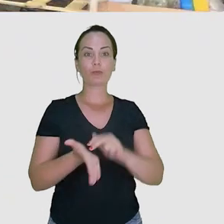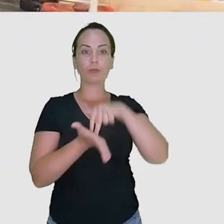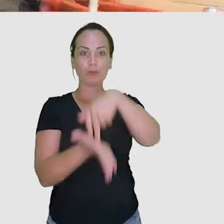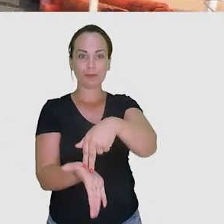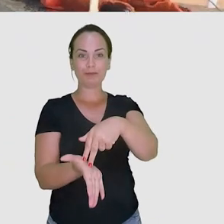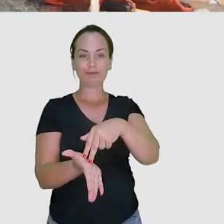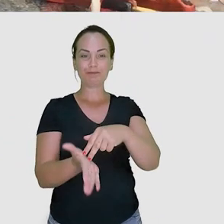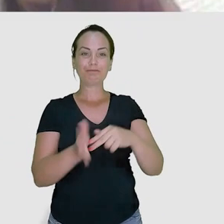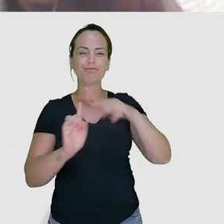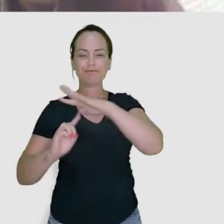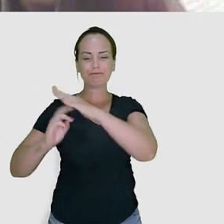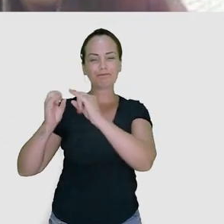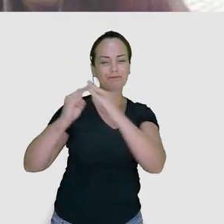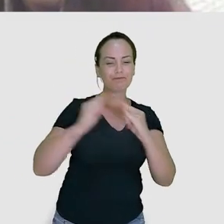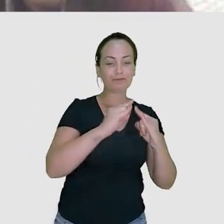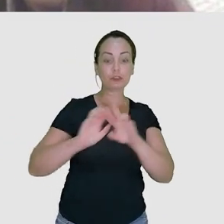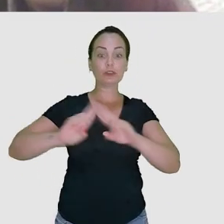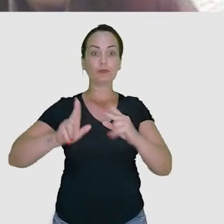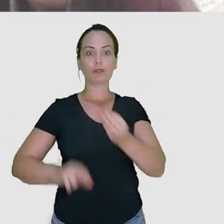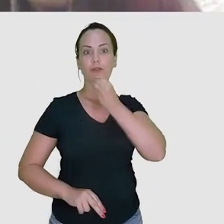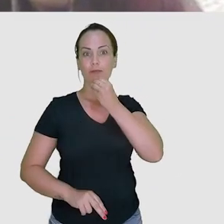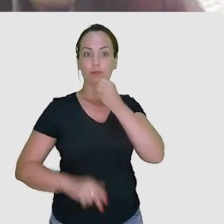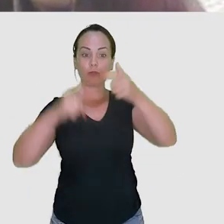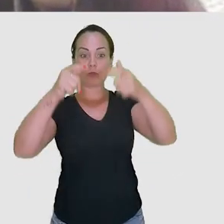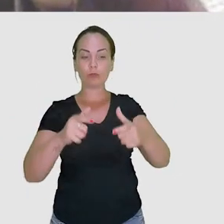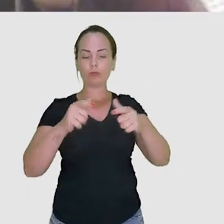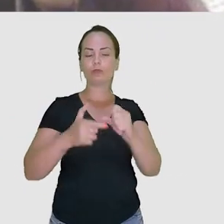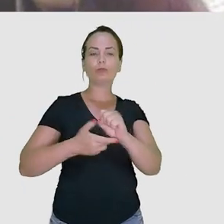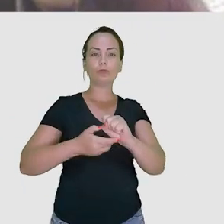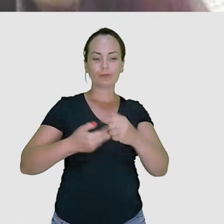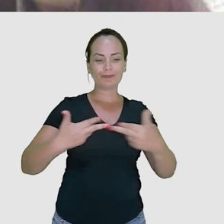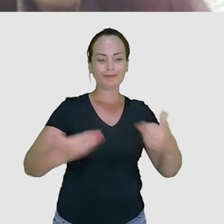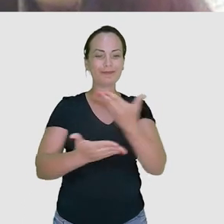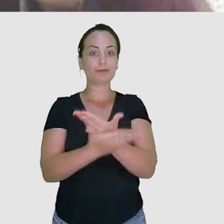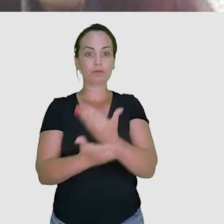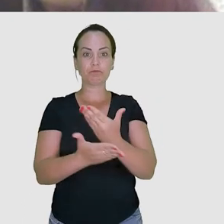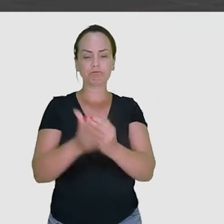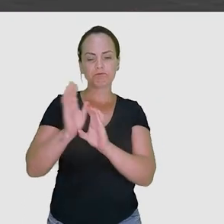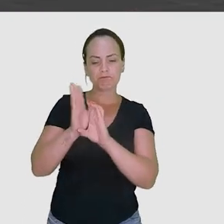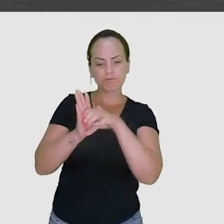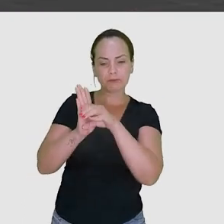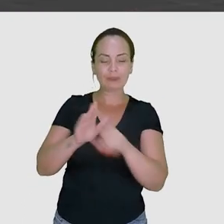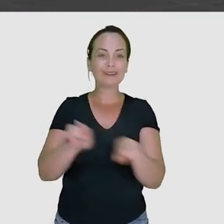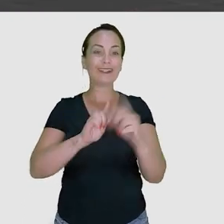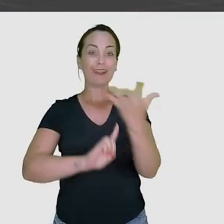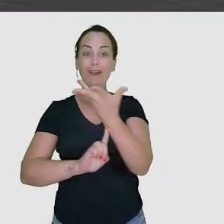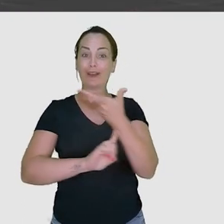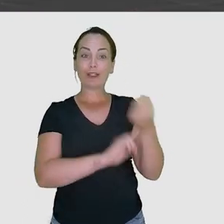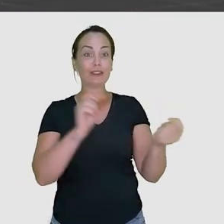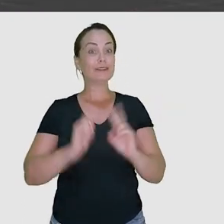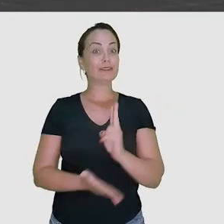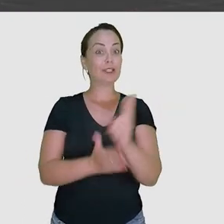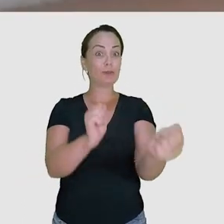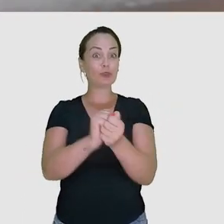pesquisa científica, participando e apresentando seus projetos nas feiras de ciência em diversas oportunidades. Nesses espaços e